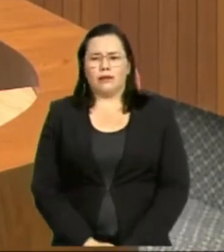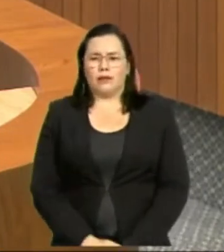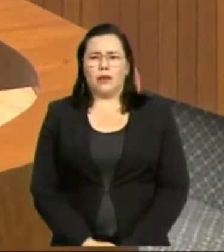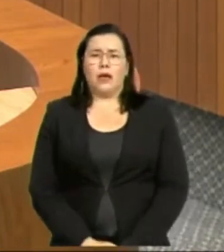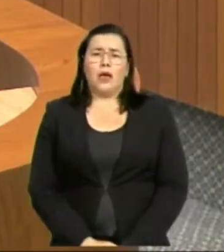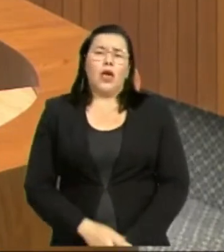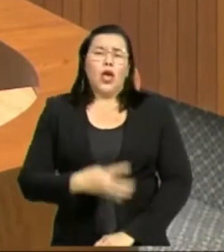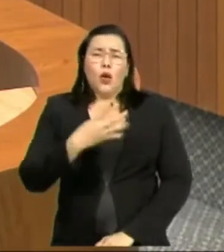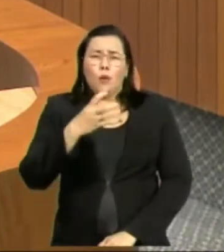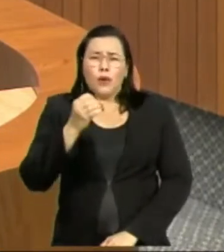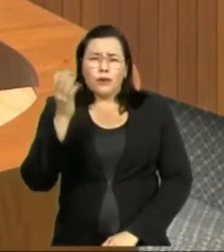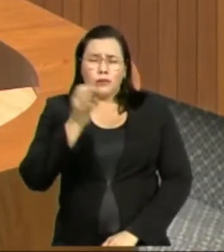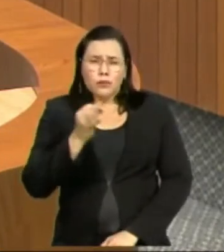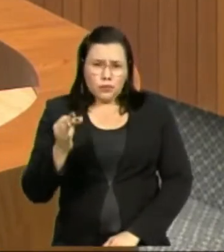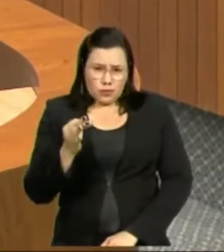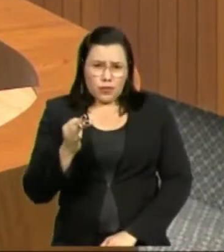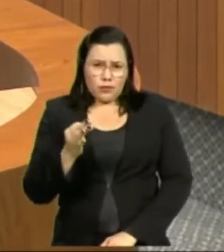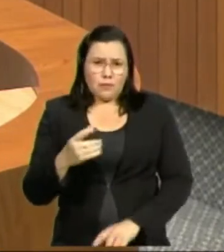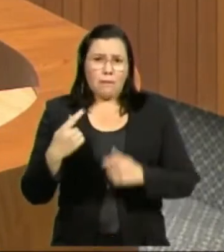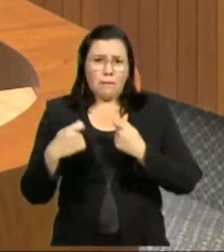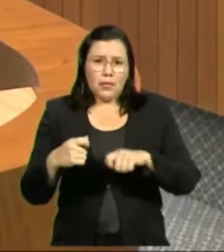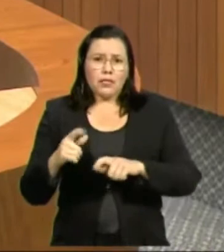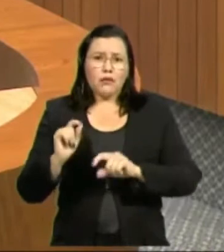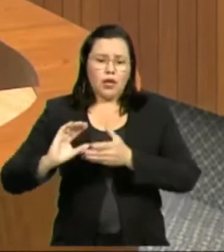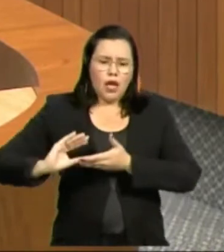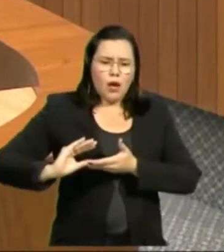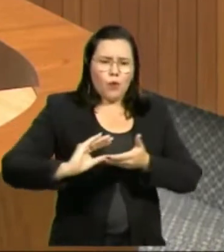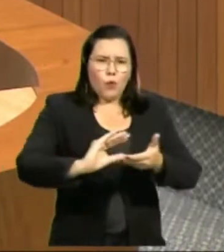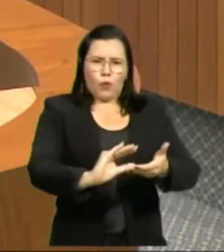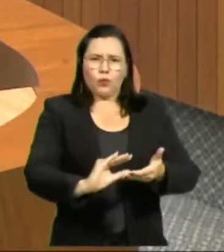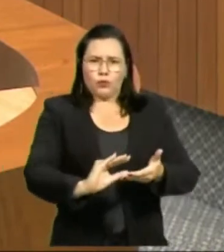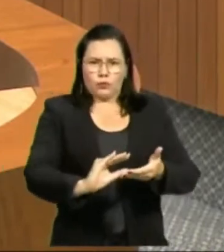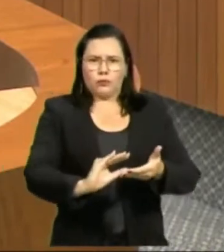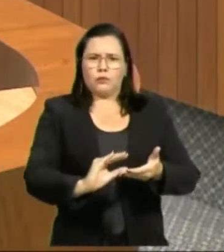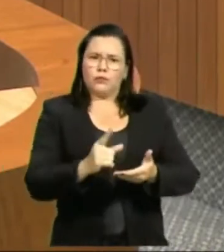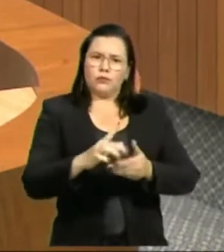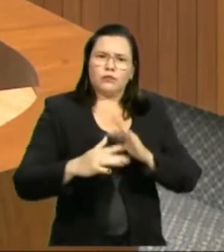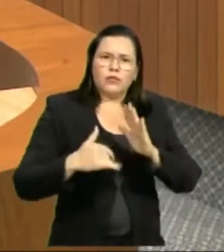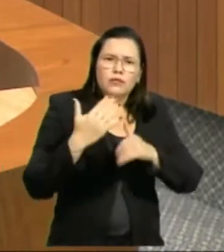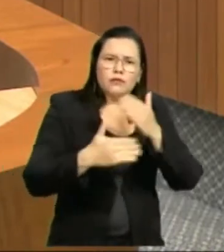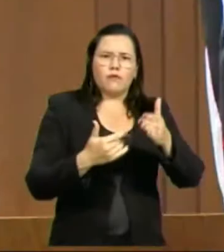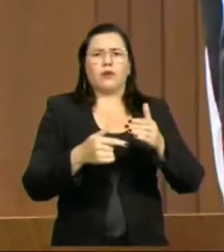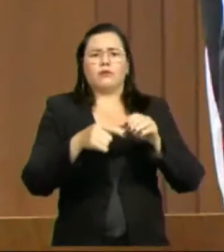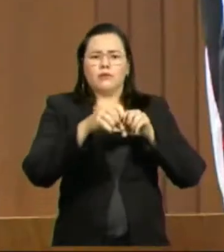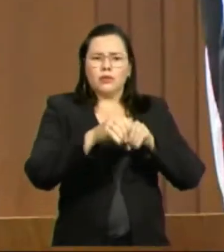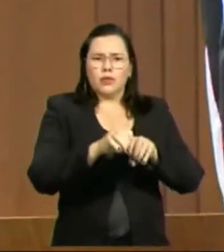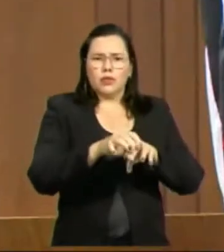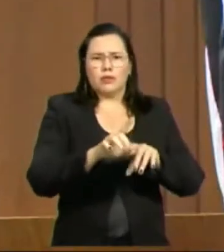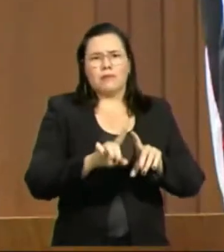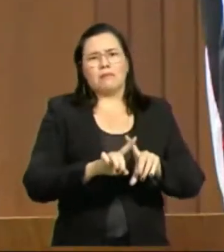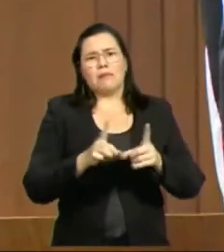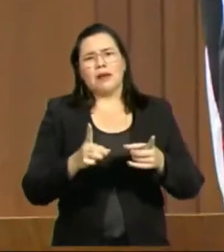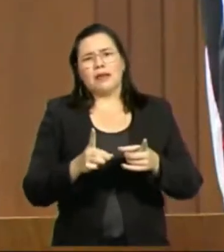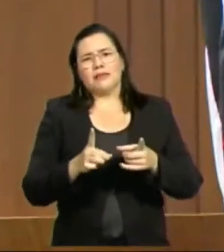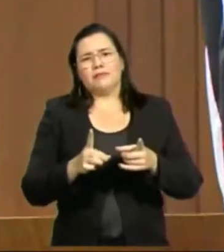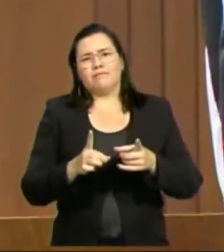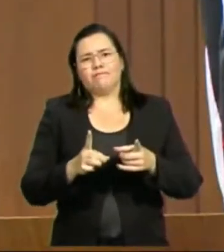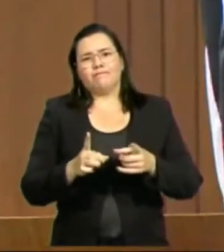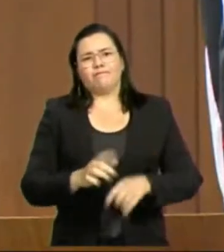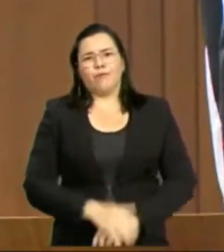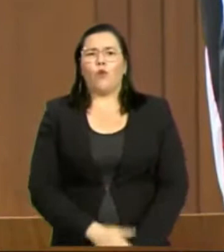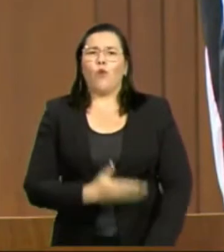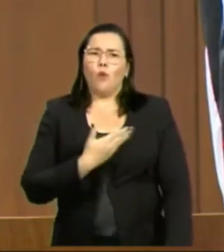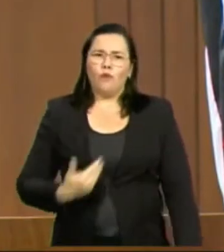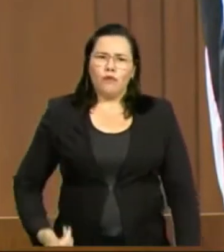ser investido obrigatoriamente na manutenção e desenvolvimento do ensino, mas infelizmente até hoje o governo